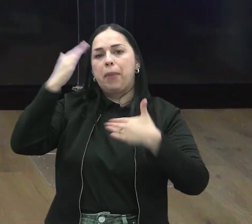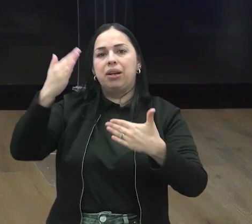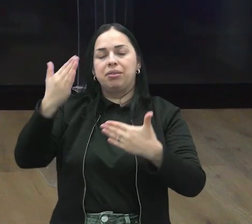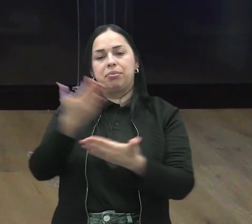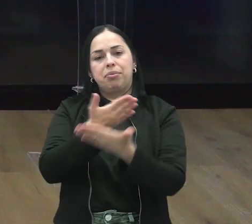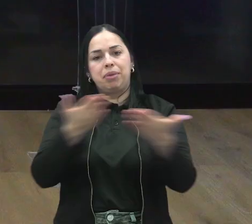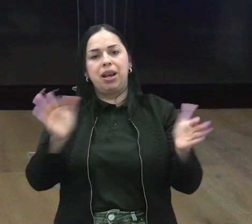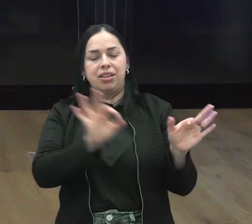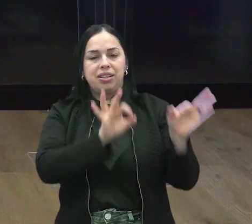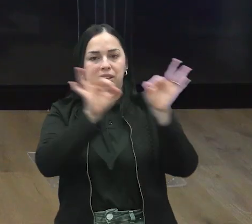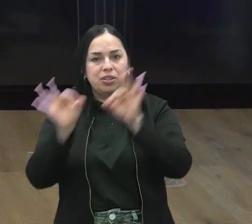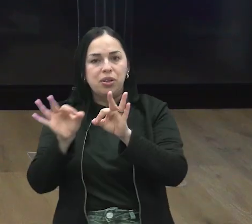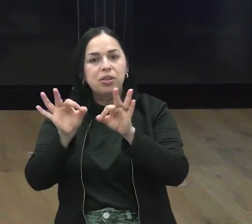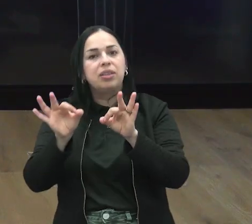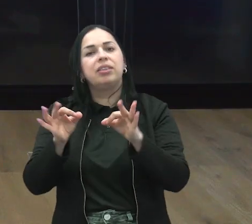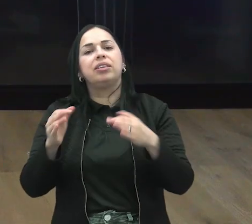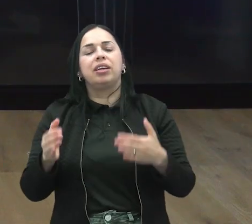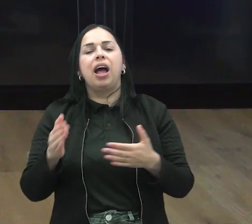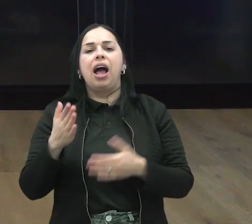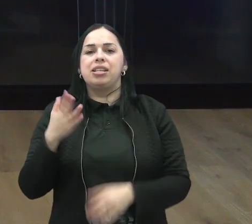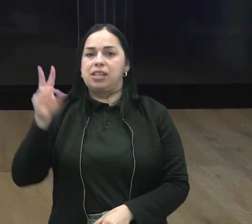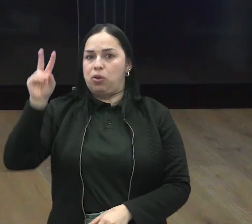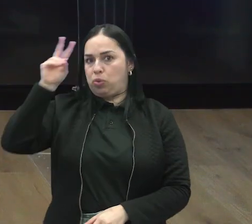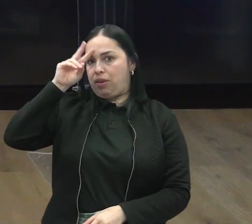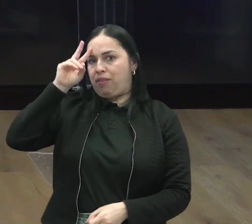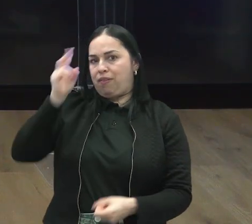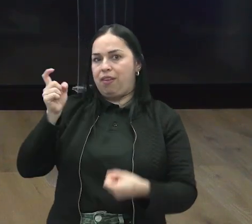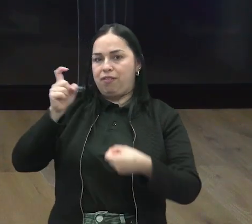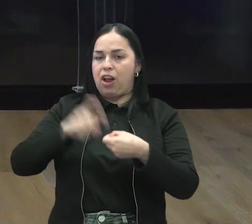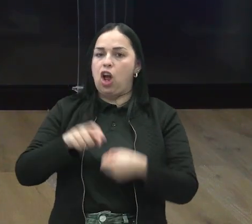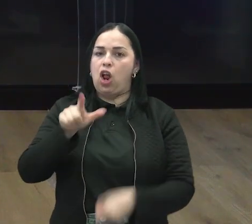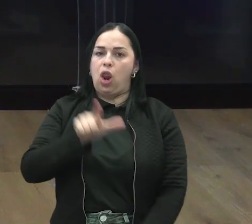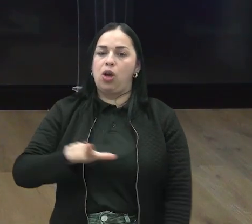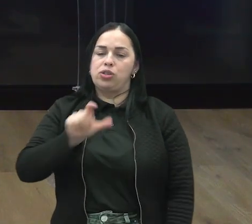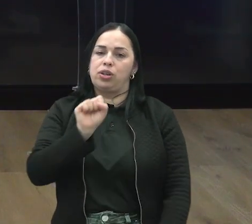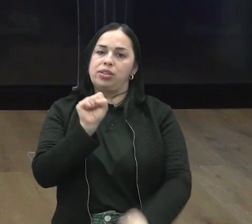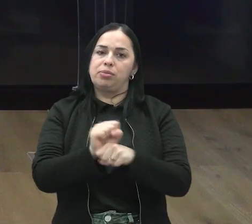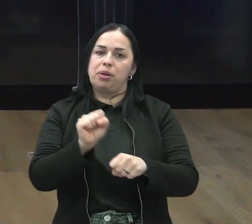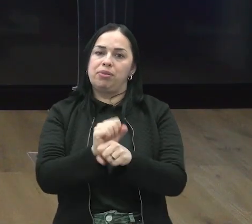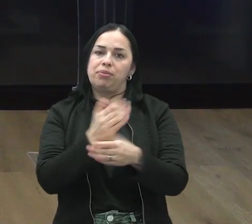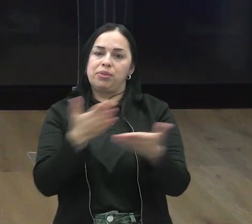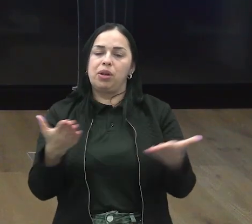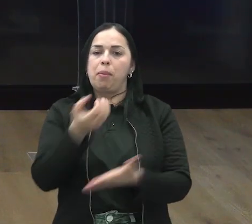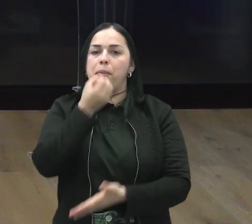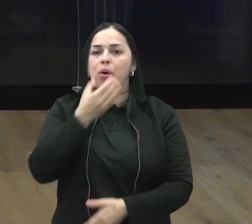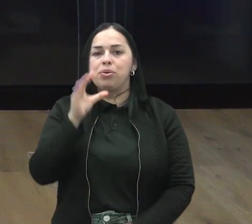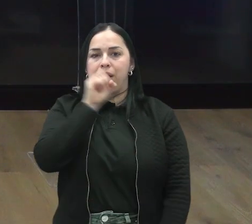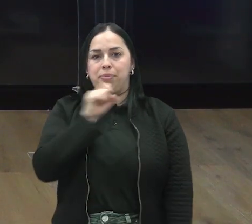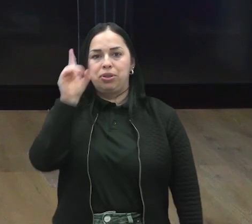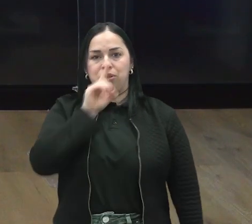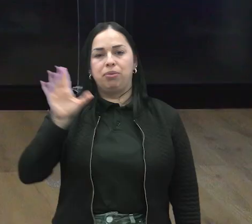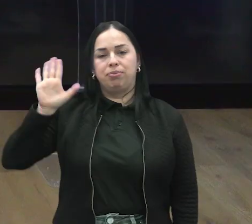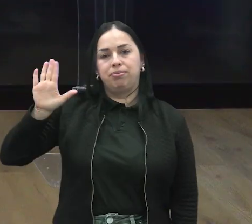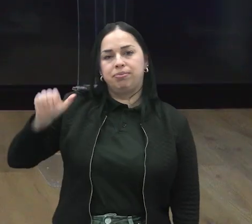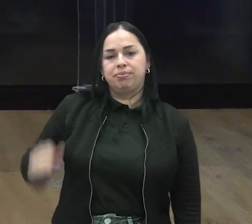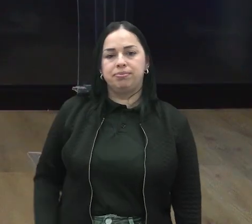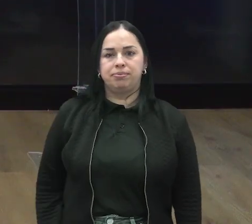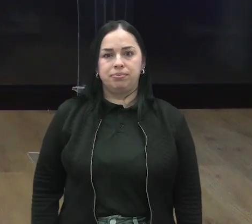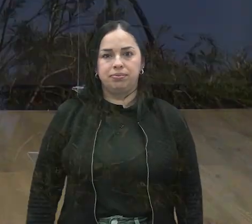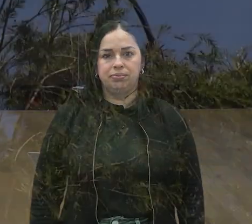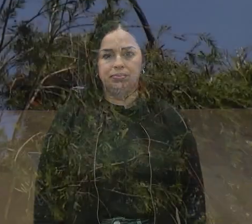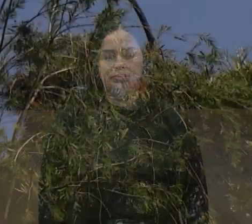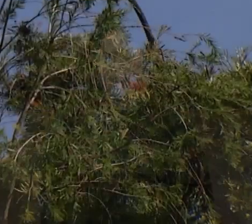Muito obrigada pela sua companhia. A gente volta na segunda-feira e, claro, eu espero por você. Um ótimo fim de semana. Tchau, tchau.